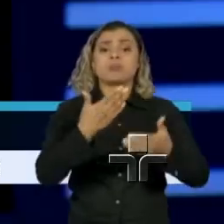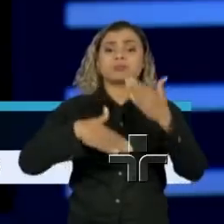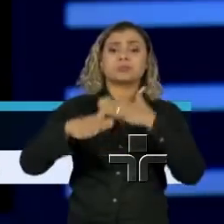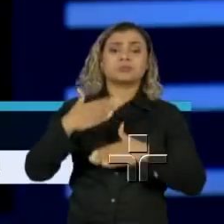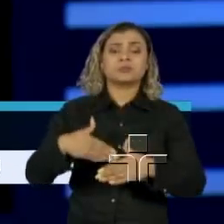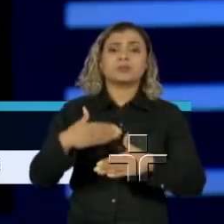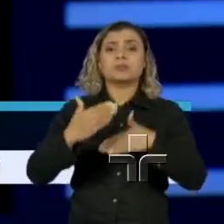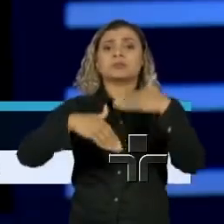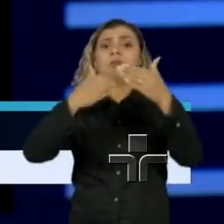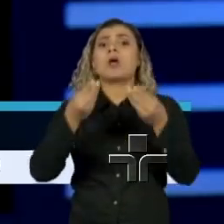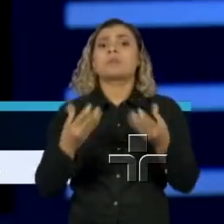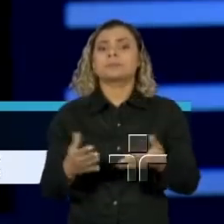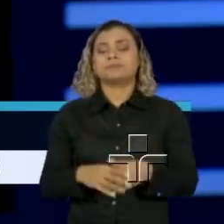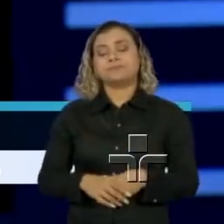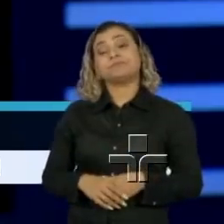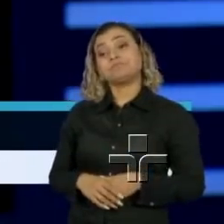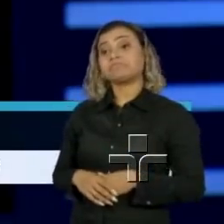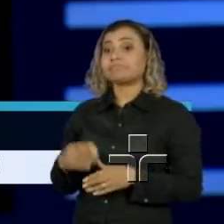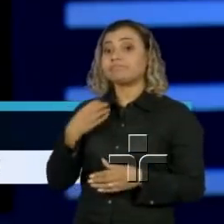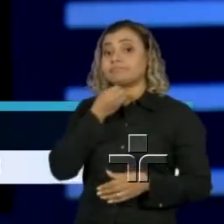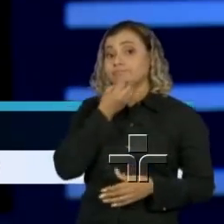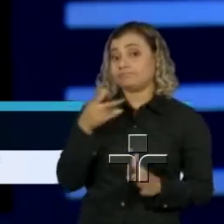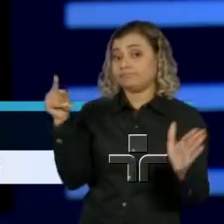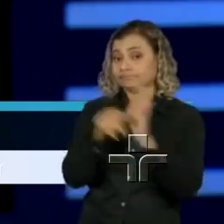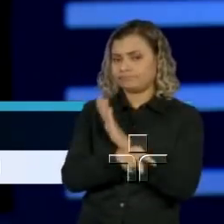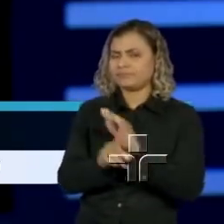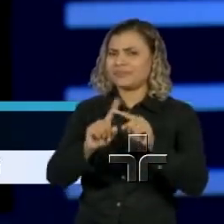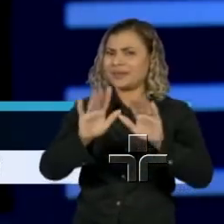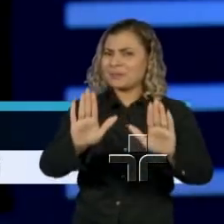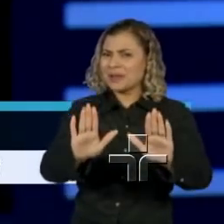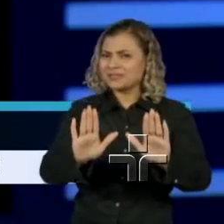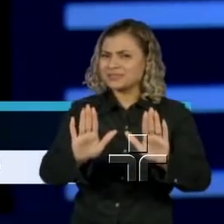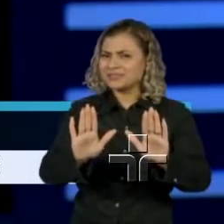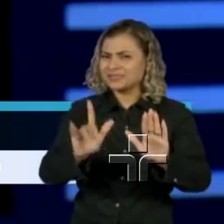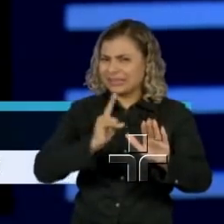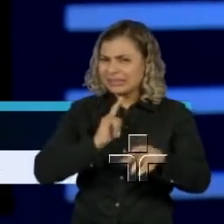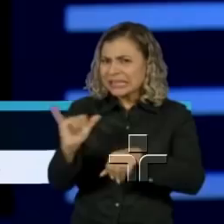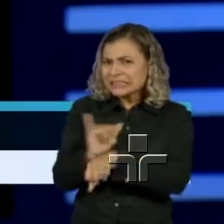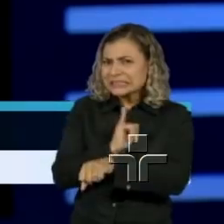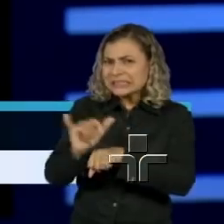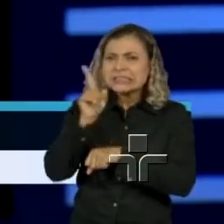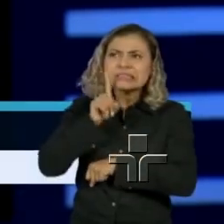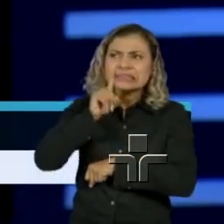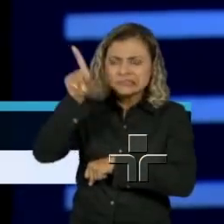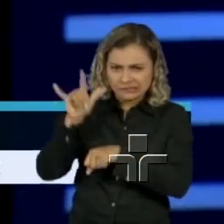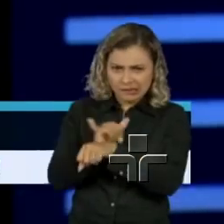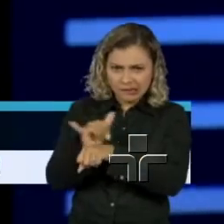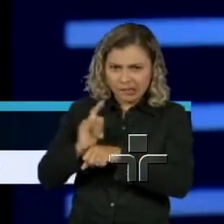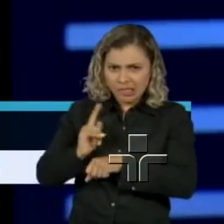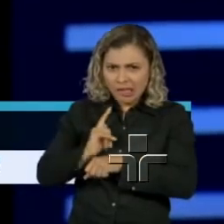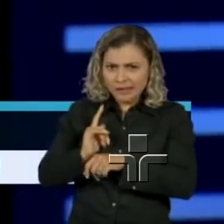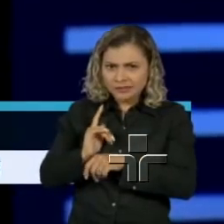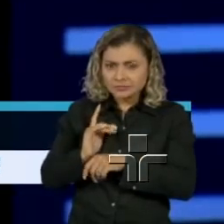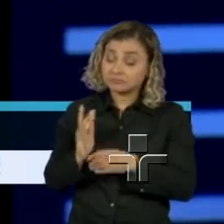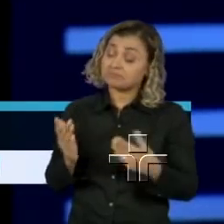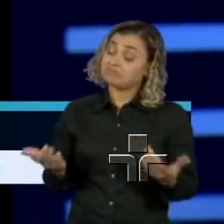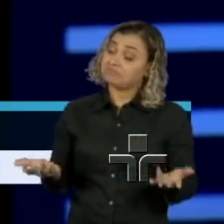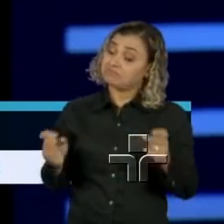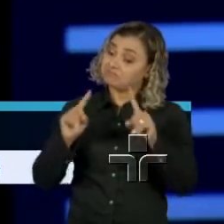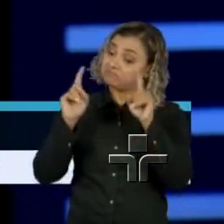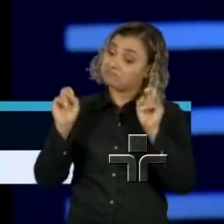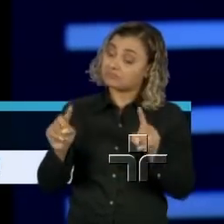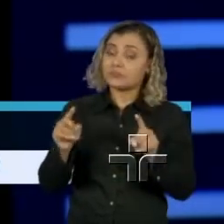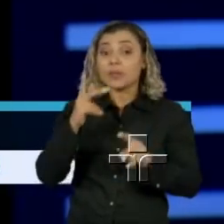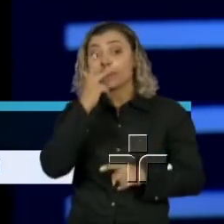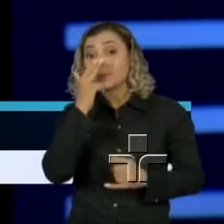Bem, essa é uma boa questão. Primeiro, precisa saber se há uma estratégia norte-americana para esse episódio. A impressão